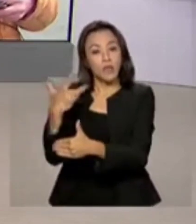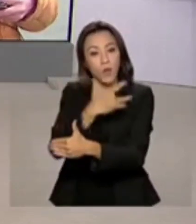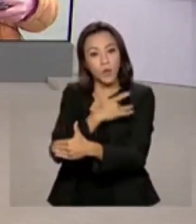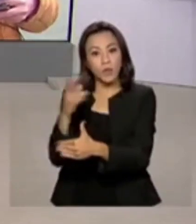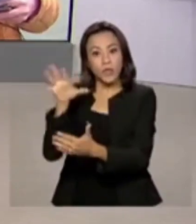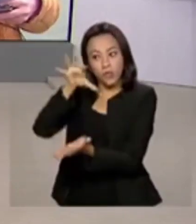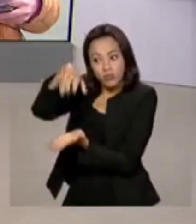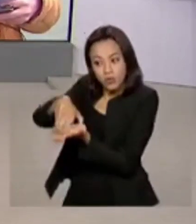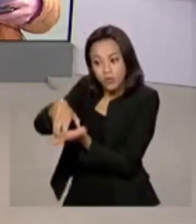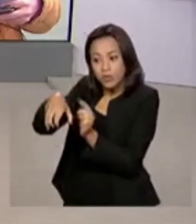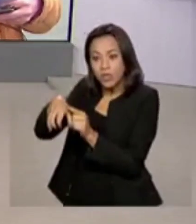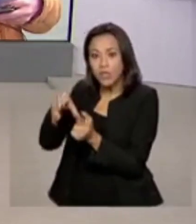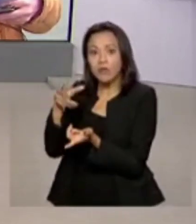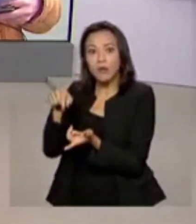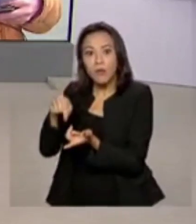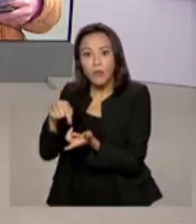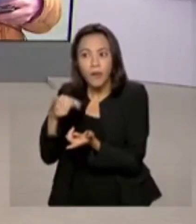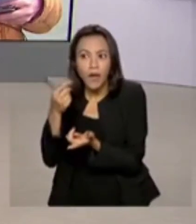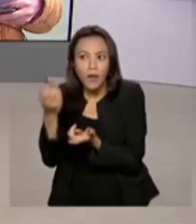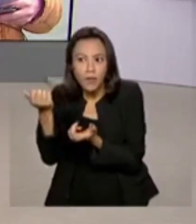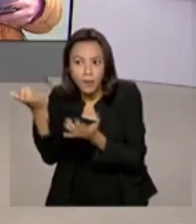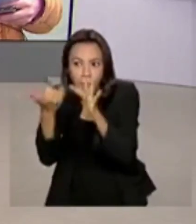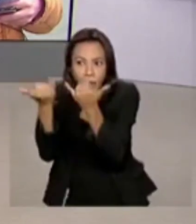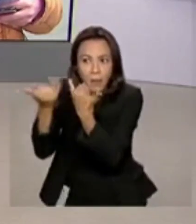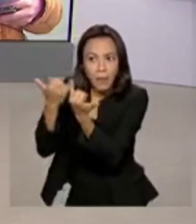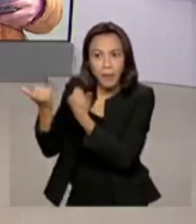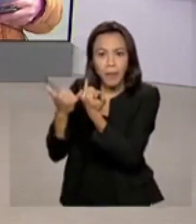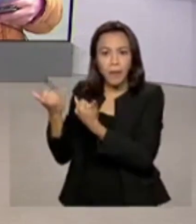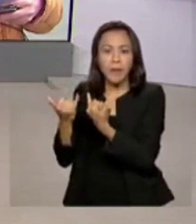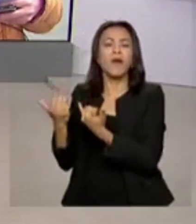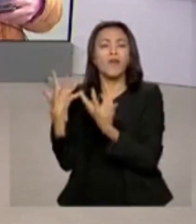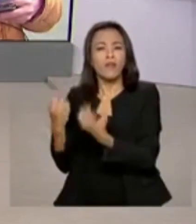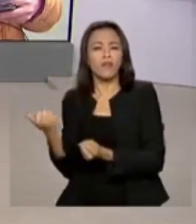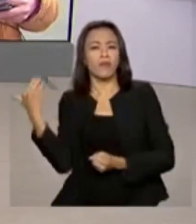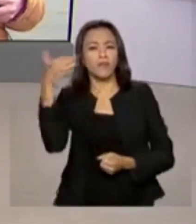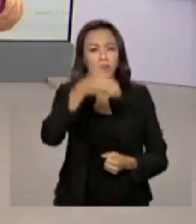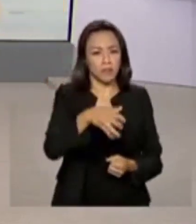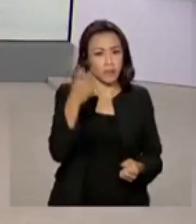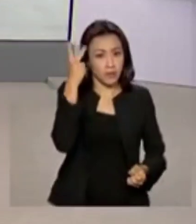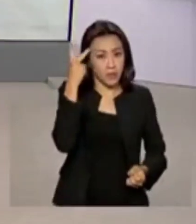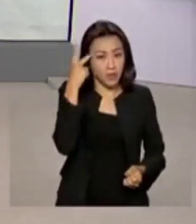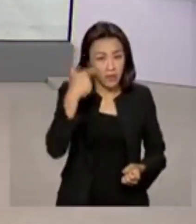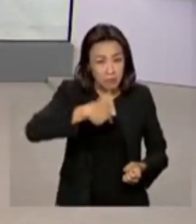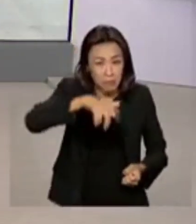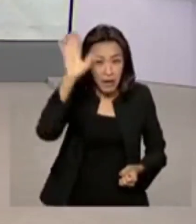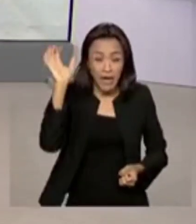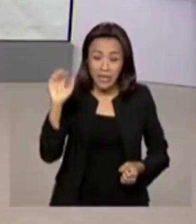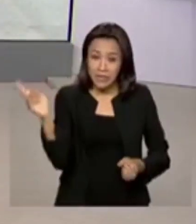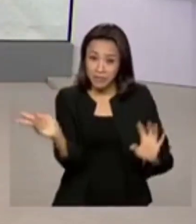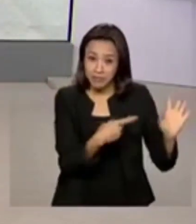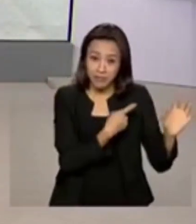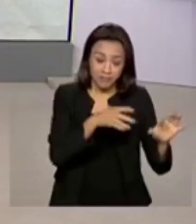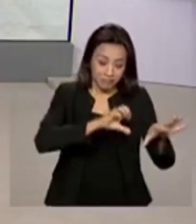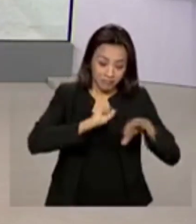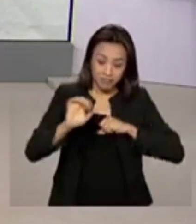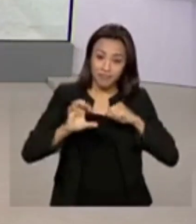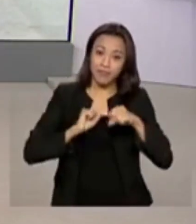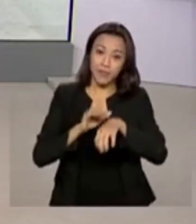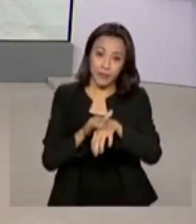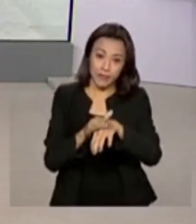conter o avanço da doença. Vamos a São Paulo, que concentra a maior parte de casos. Érica Pinheiro traz ao vivo os detalhes para a gente. Érica, bom